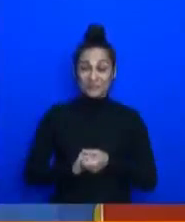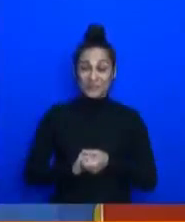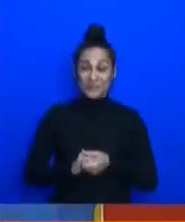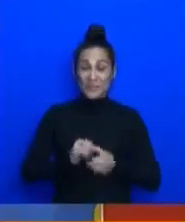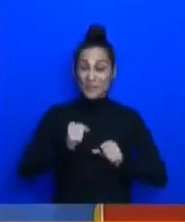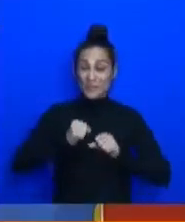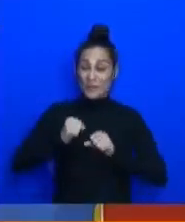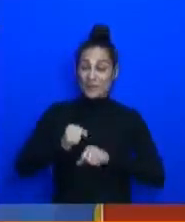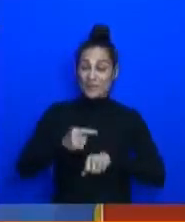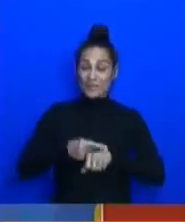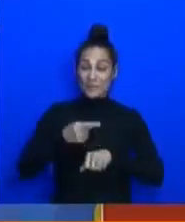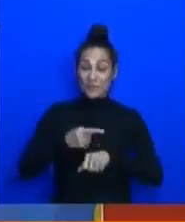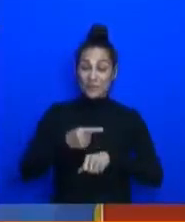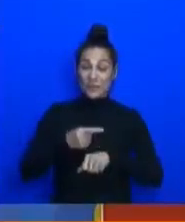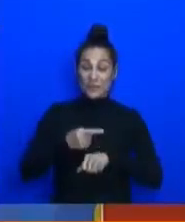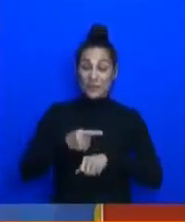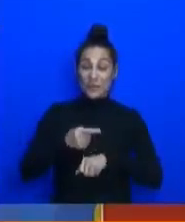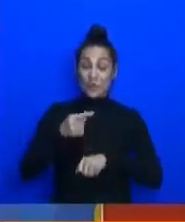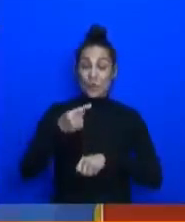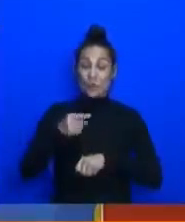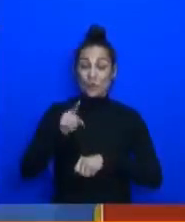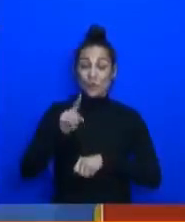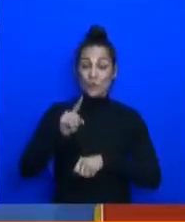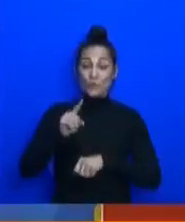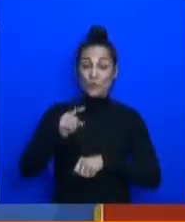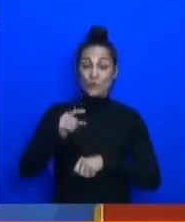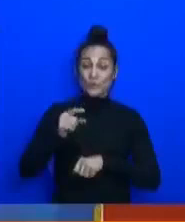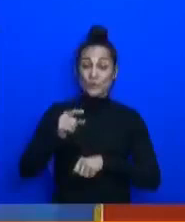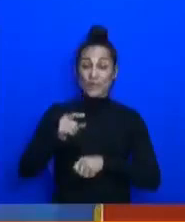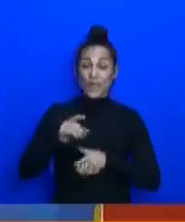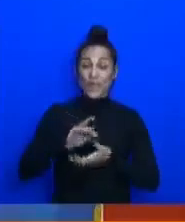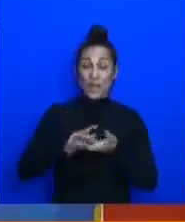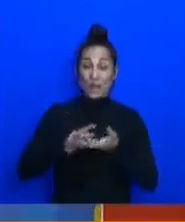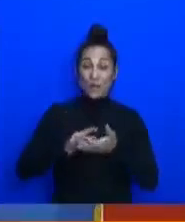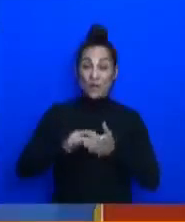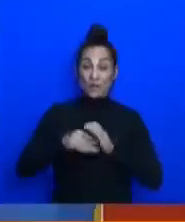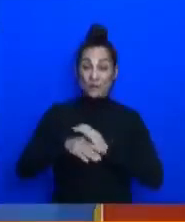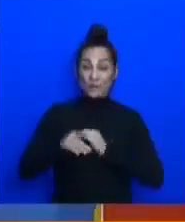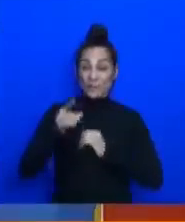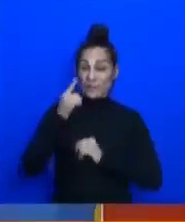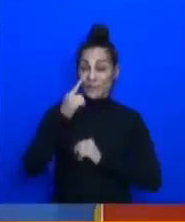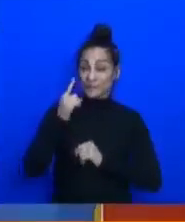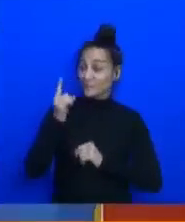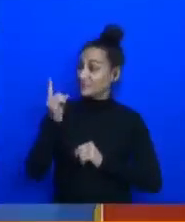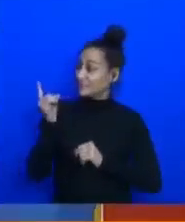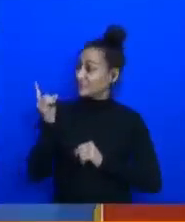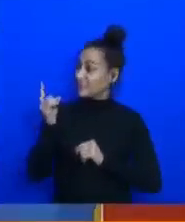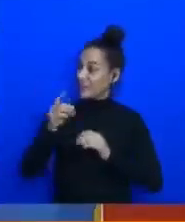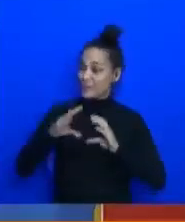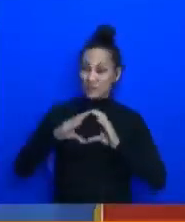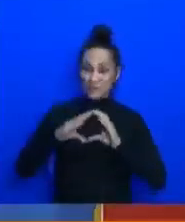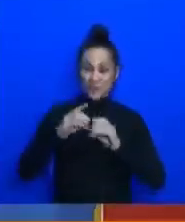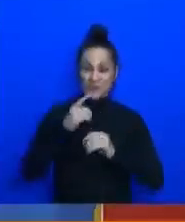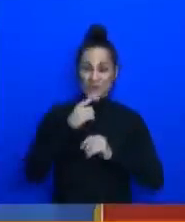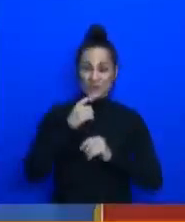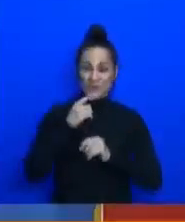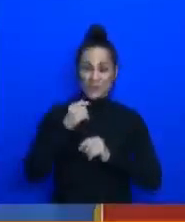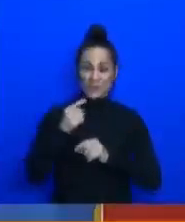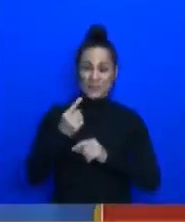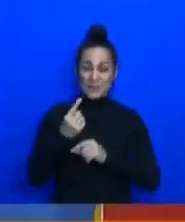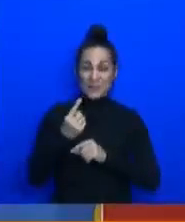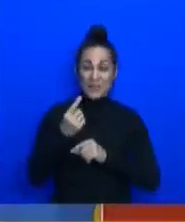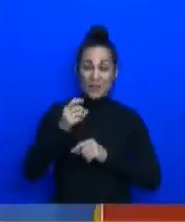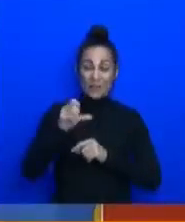E pode ser agora, hein? O vigésimo e último número da Lotomania. Tá na tela. Bola vermelha, 91.